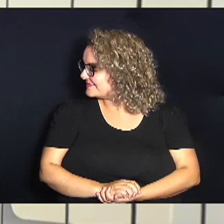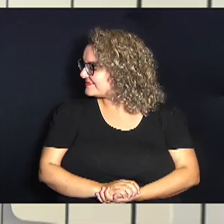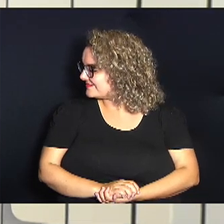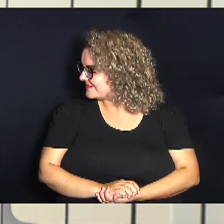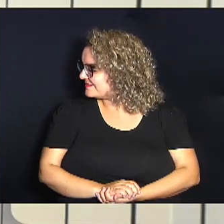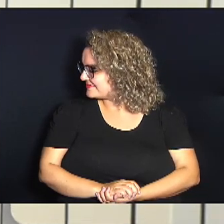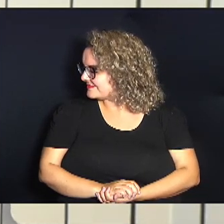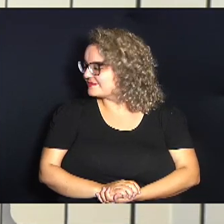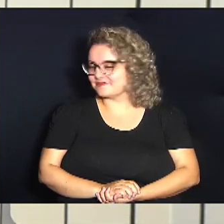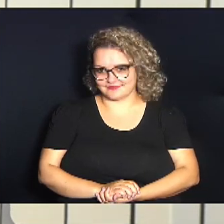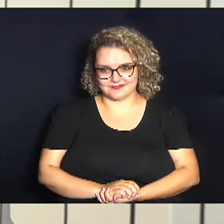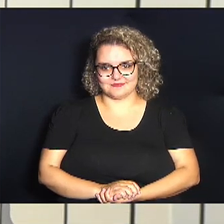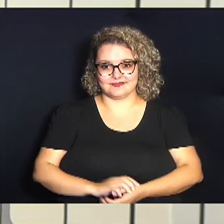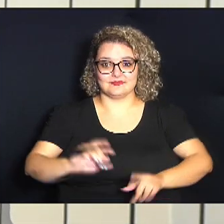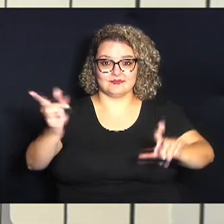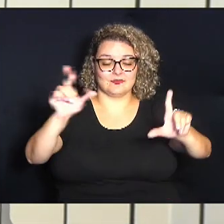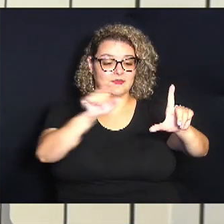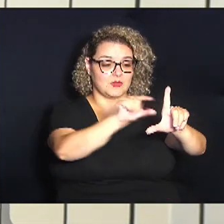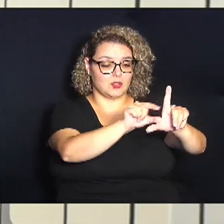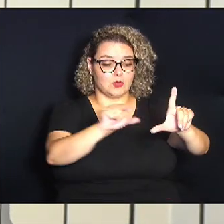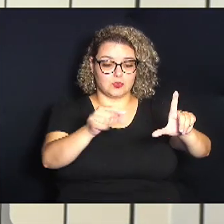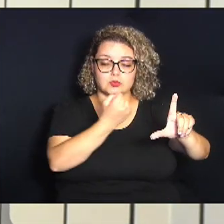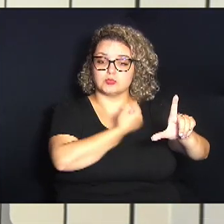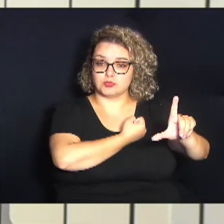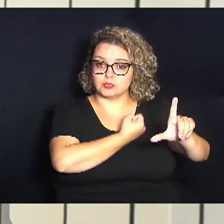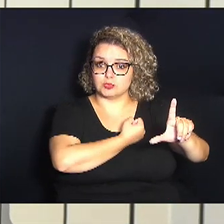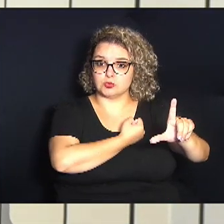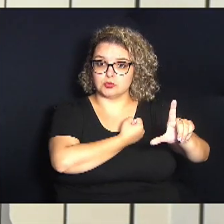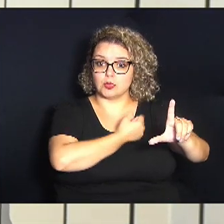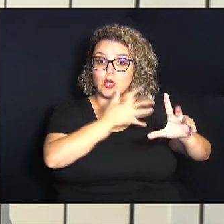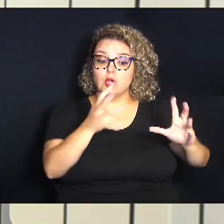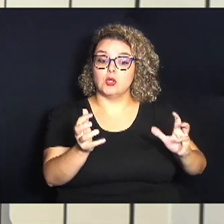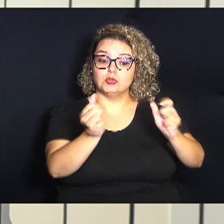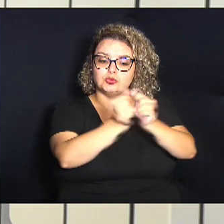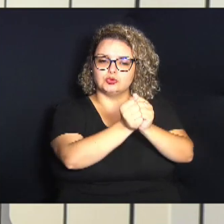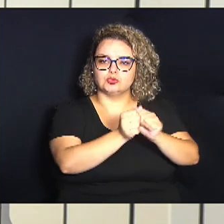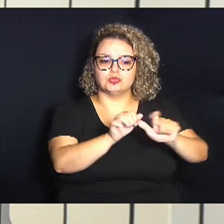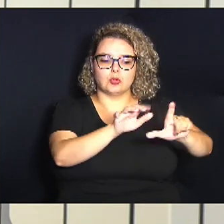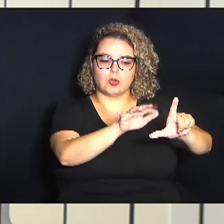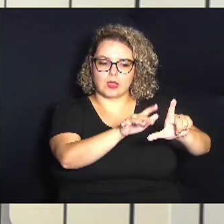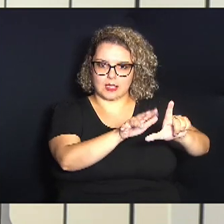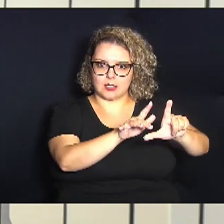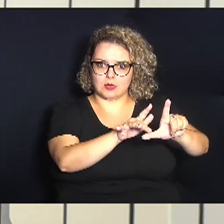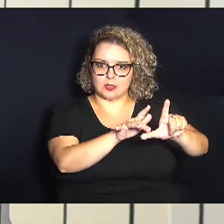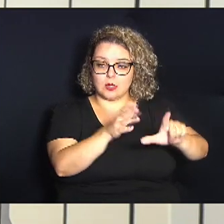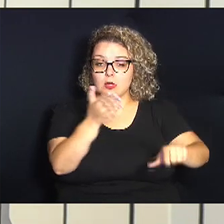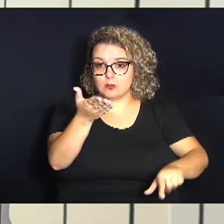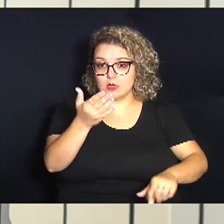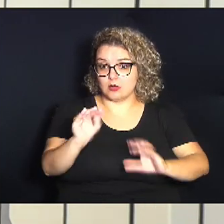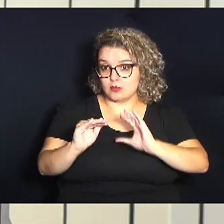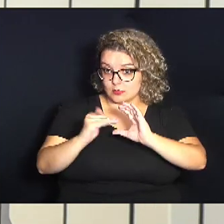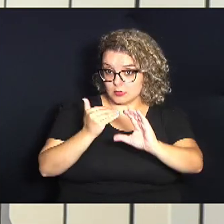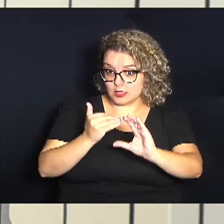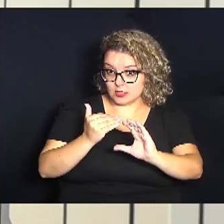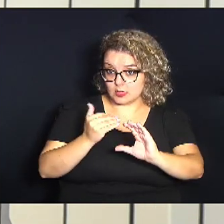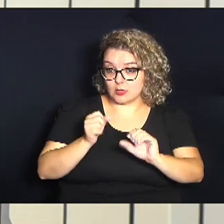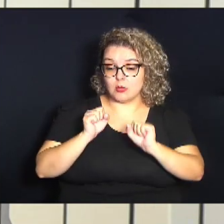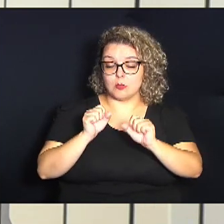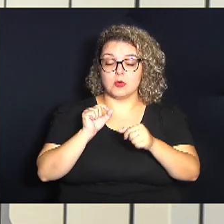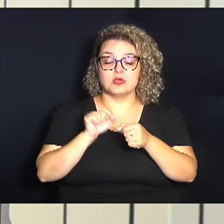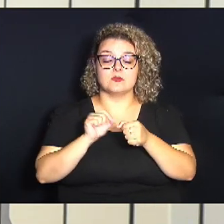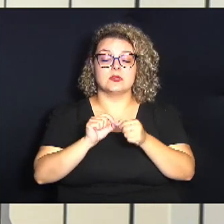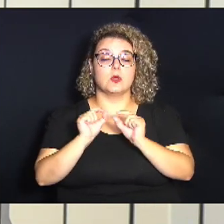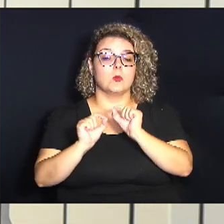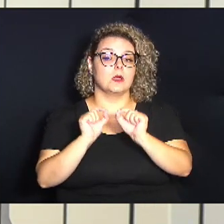978293776. O número já aparece aqui embaixo da sua tela, junto com o QR Code. Então, para você mandar a mensagem, você pode fazer o